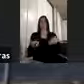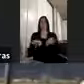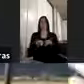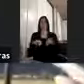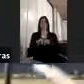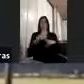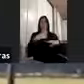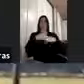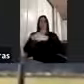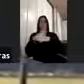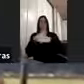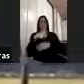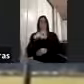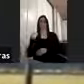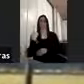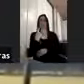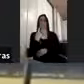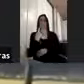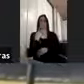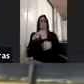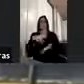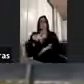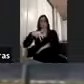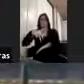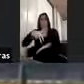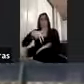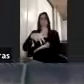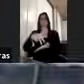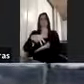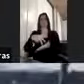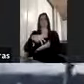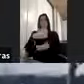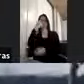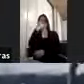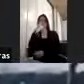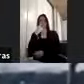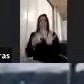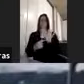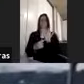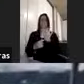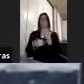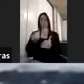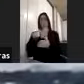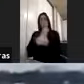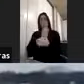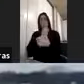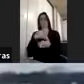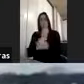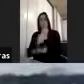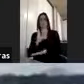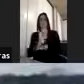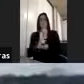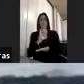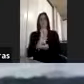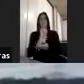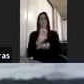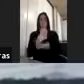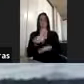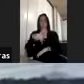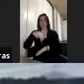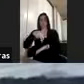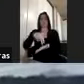Porque nós vamos enfrentar a empresa de cara aberta, de peito aberto, e vamos exigir